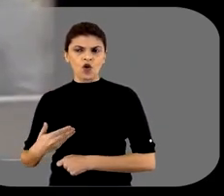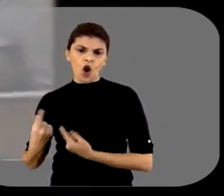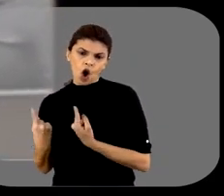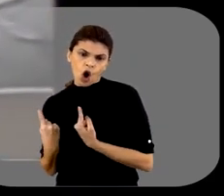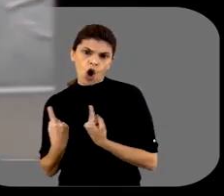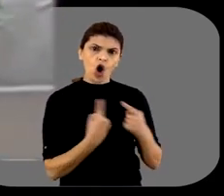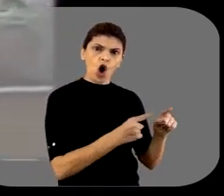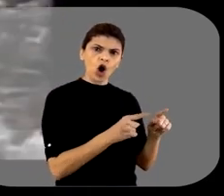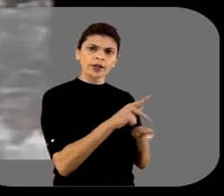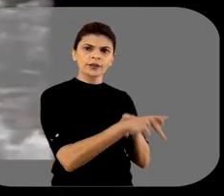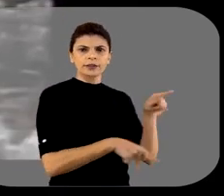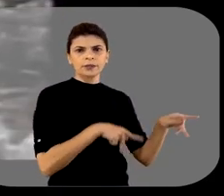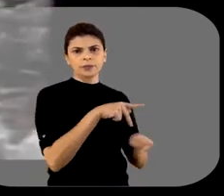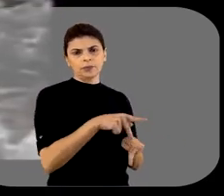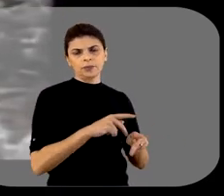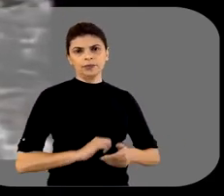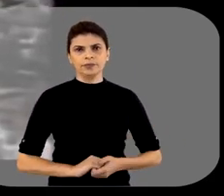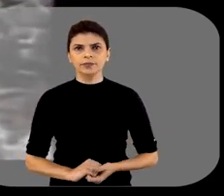o seu próprio povo.